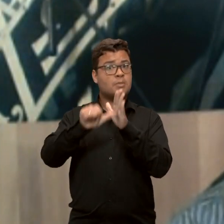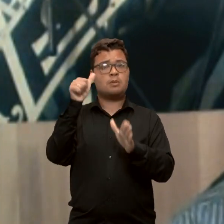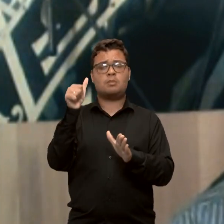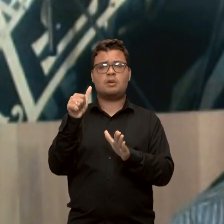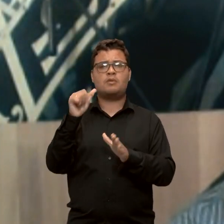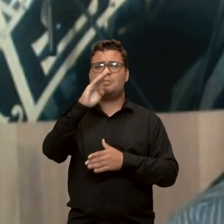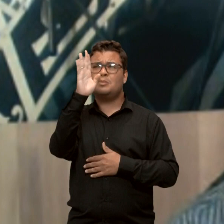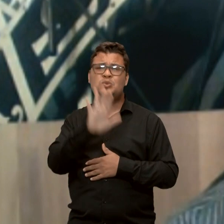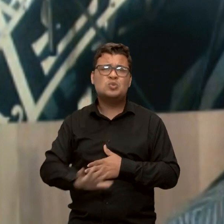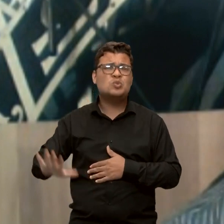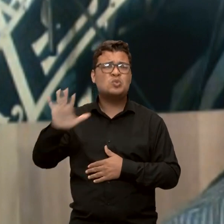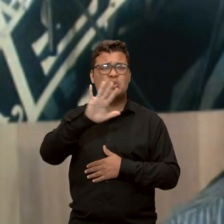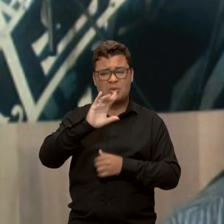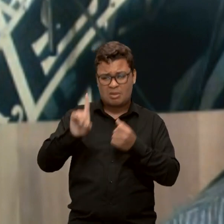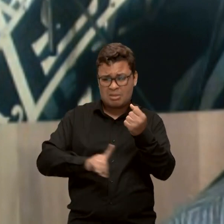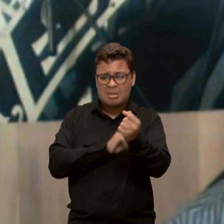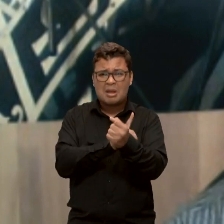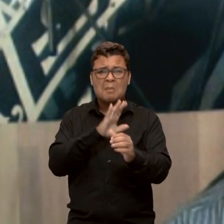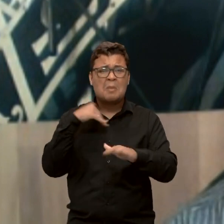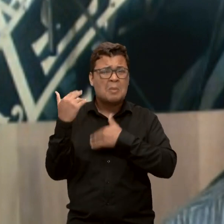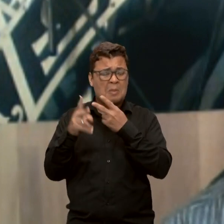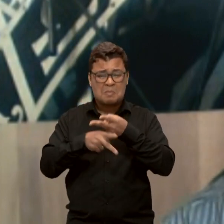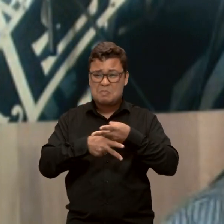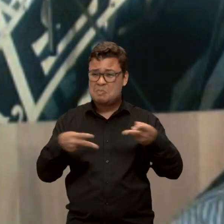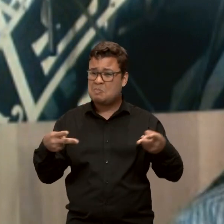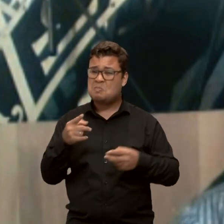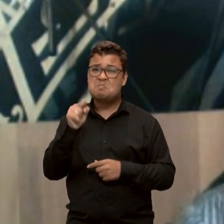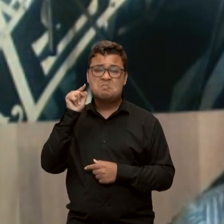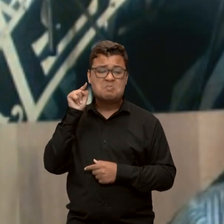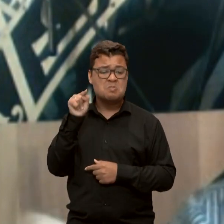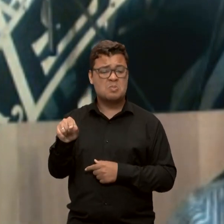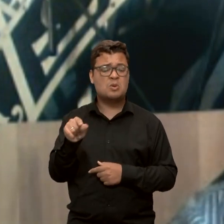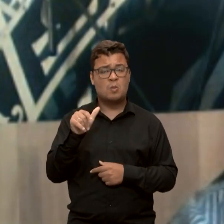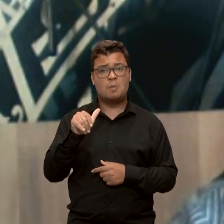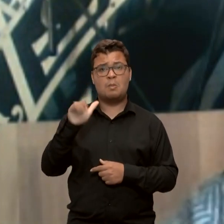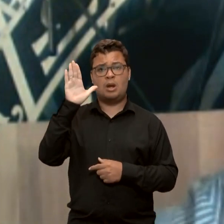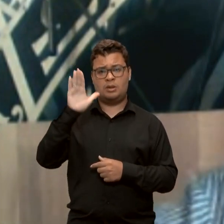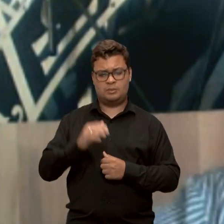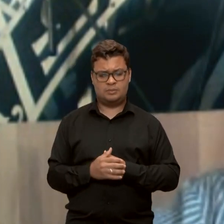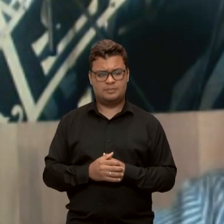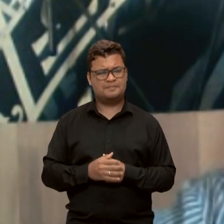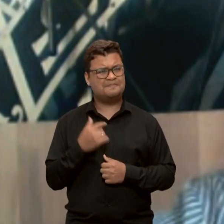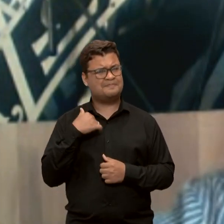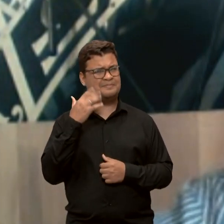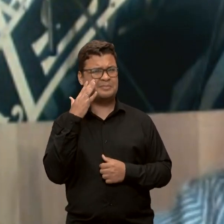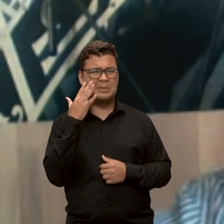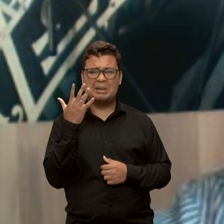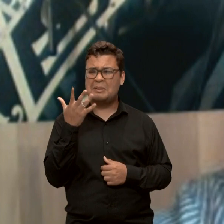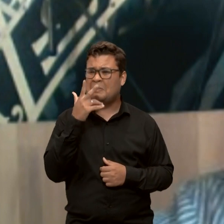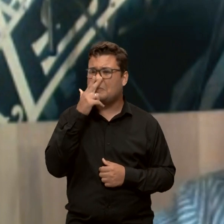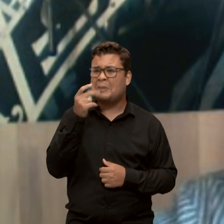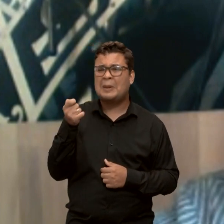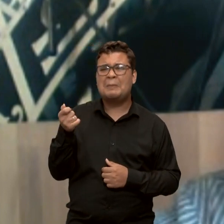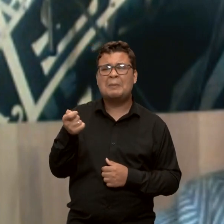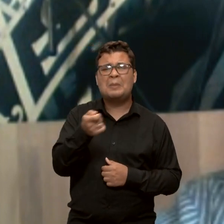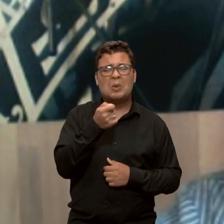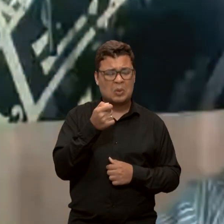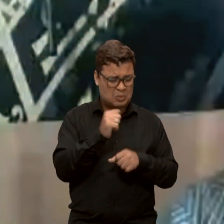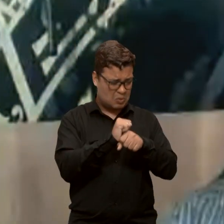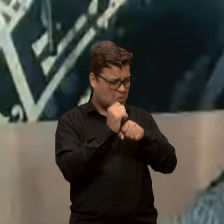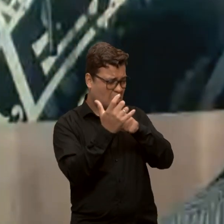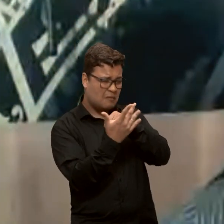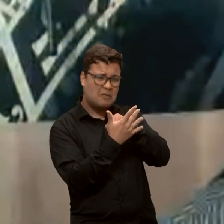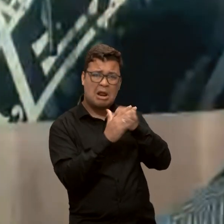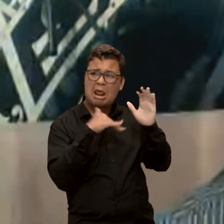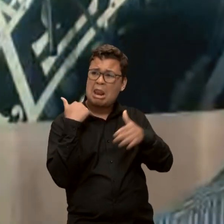Só que o seu corpo não segue. Ele não consegue fazer isso. Na prática, o que a gente viu esse ano foi um ano que